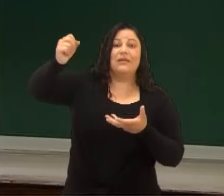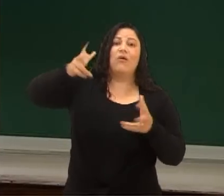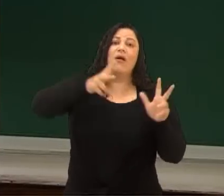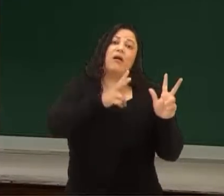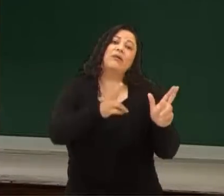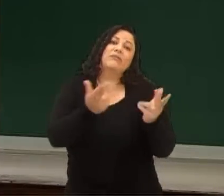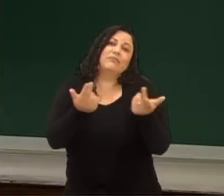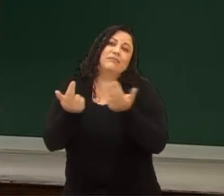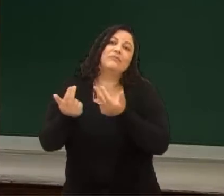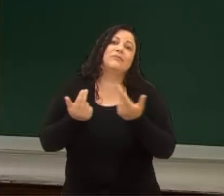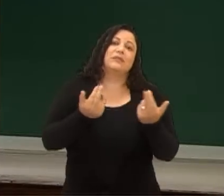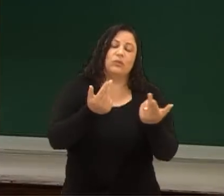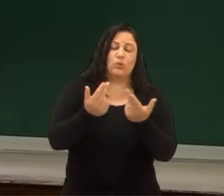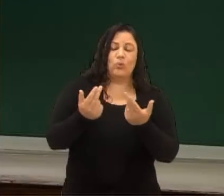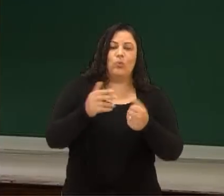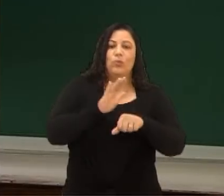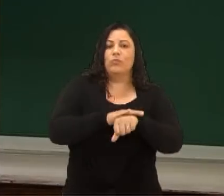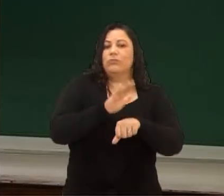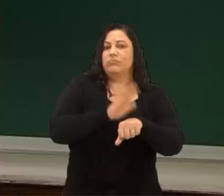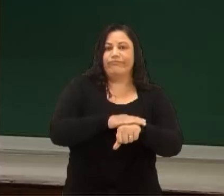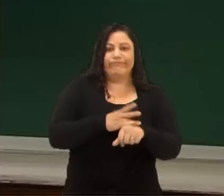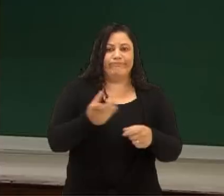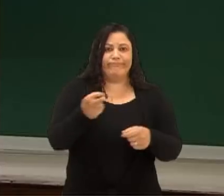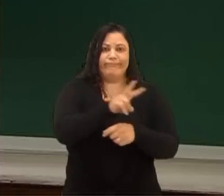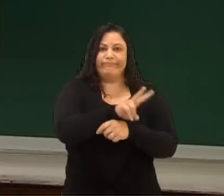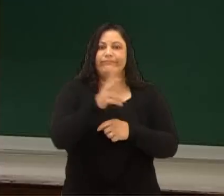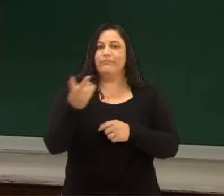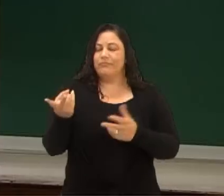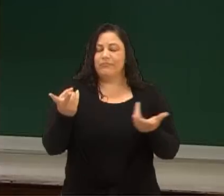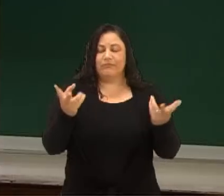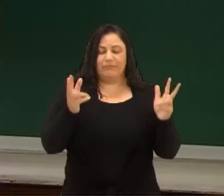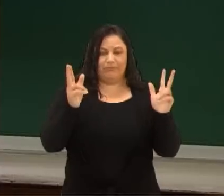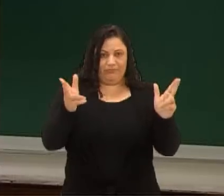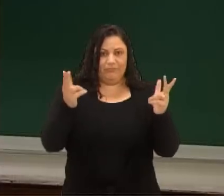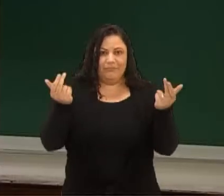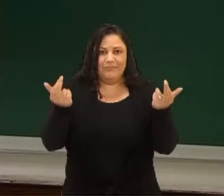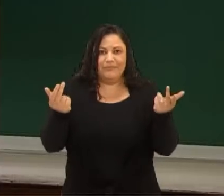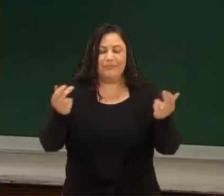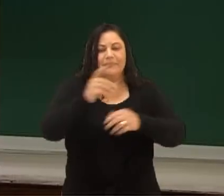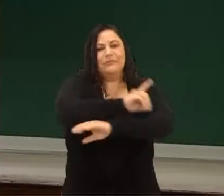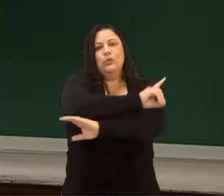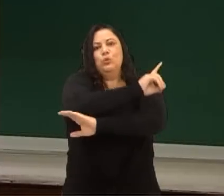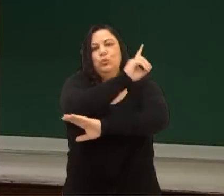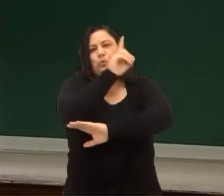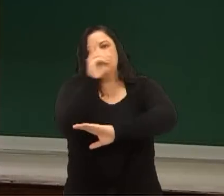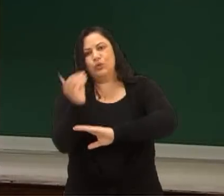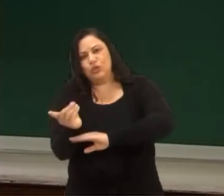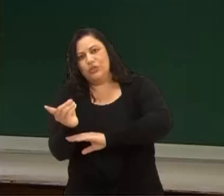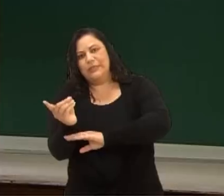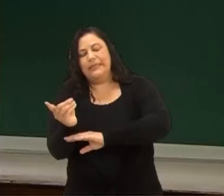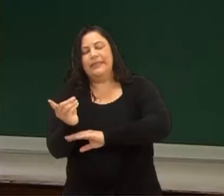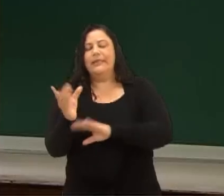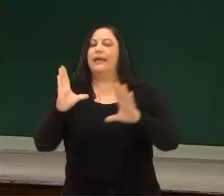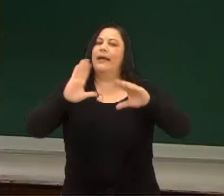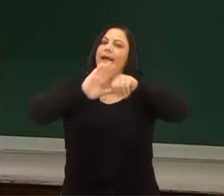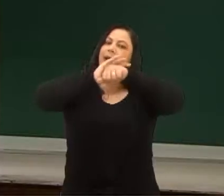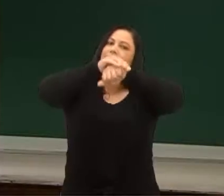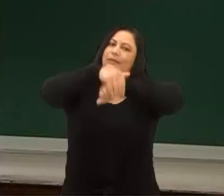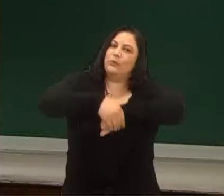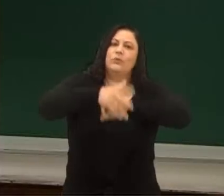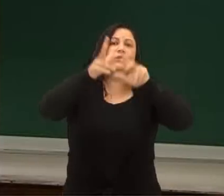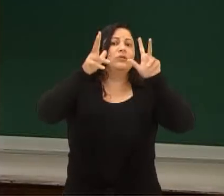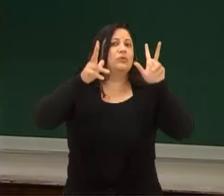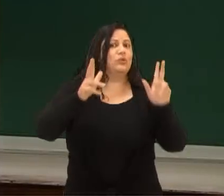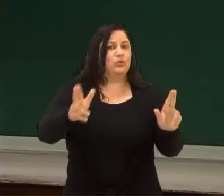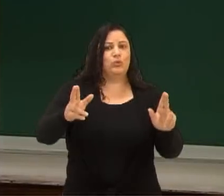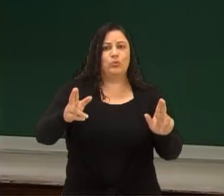igual nesses 2 momentos. Por isso que os dias e as noites têm a mesma duração. O que acontece? Vira as estações. Então, a gente vai ter